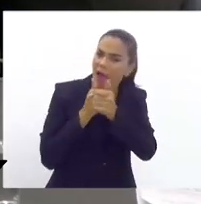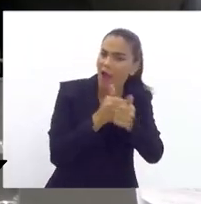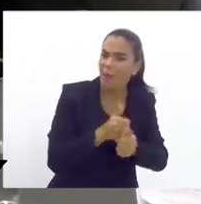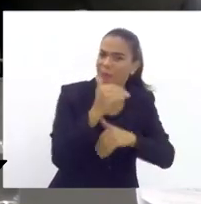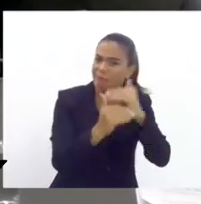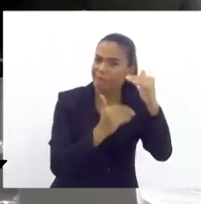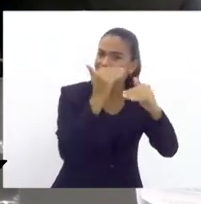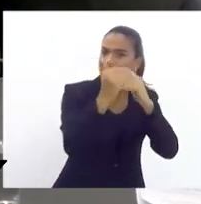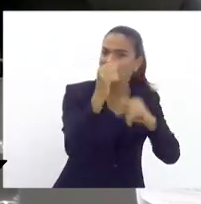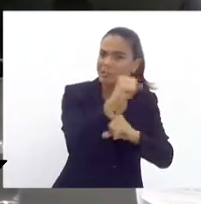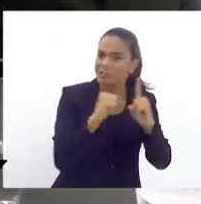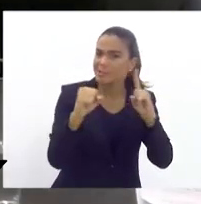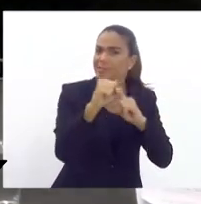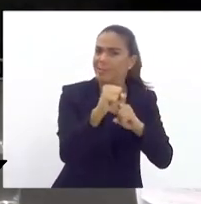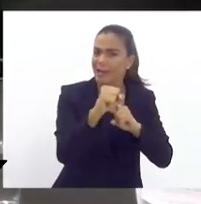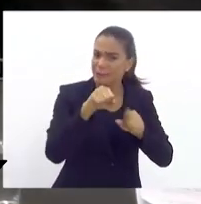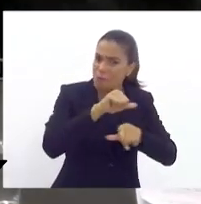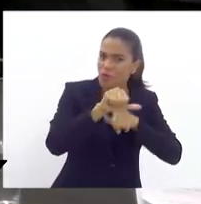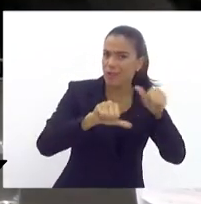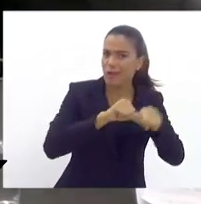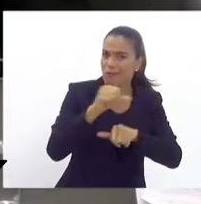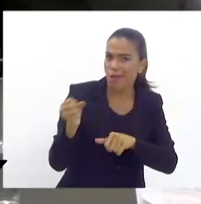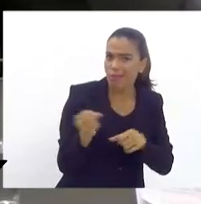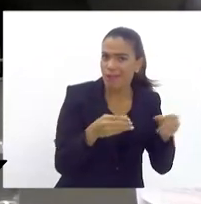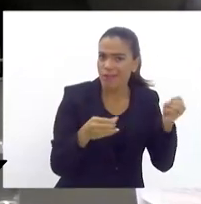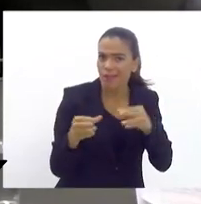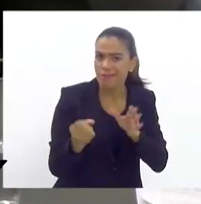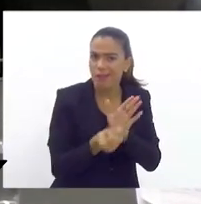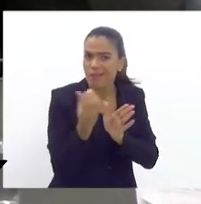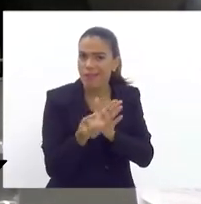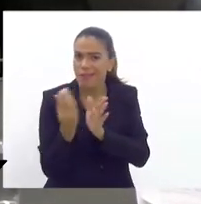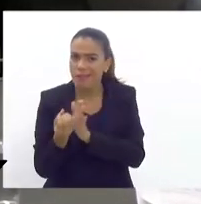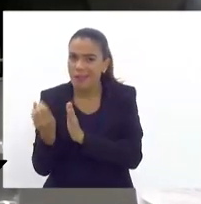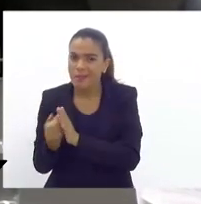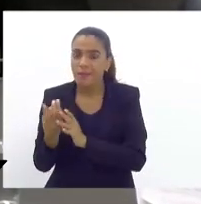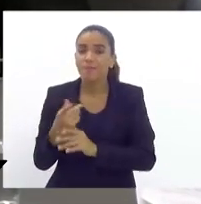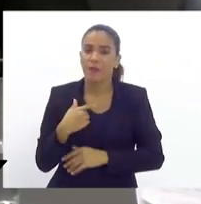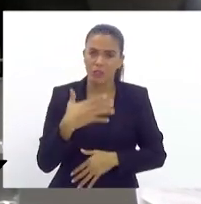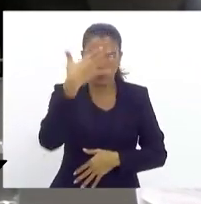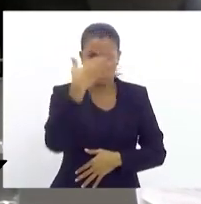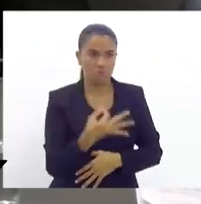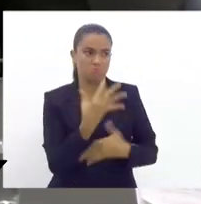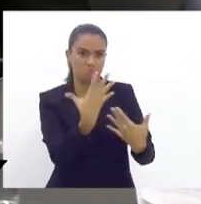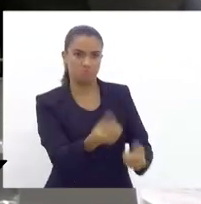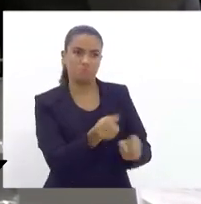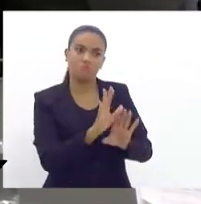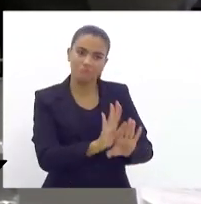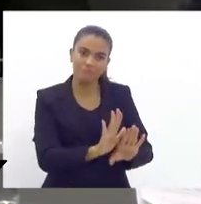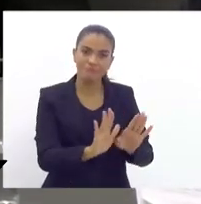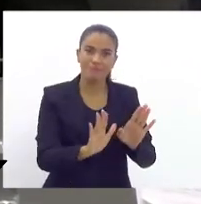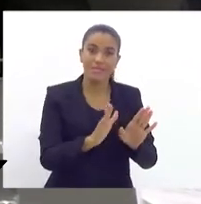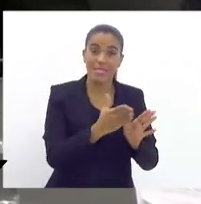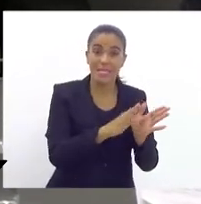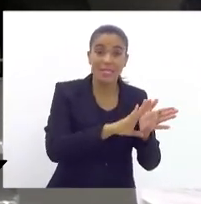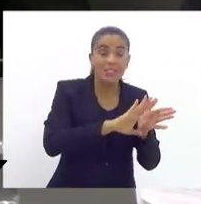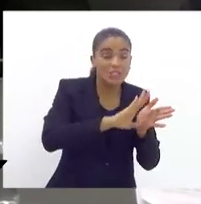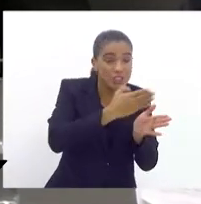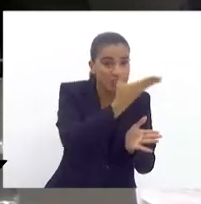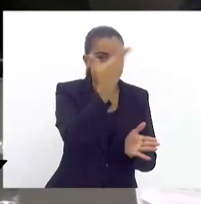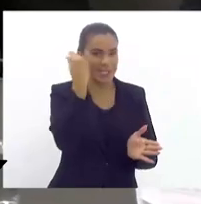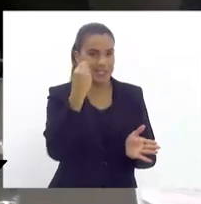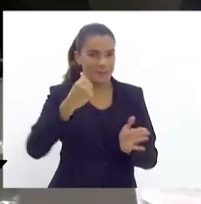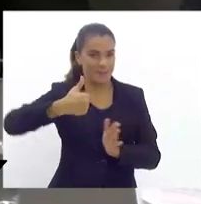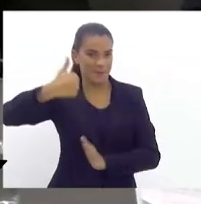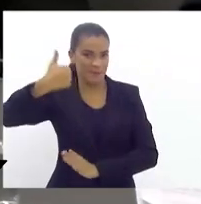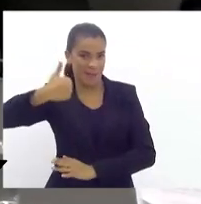se atualizando. Então, isso é muito importante a gente entender e reconhecer. Acho que esse é um primeiro elemento. Um